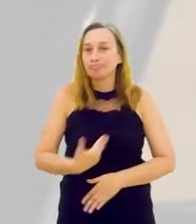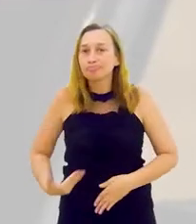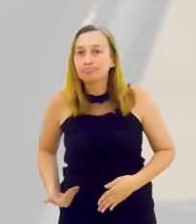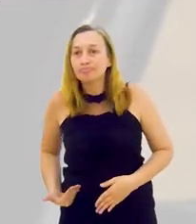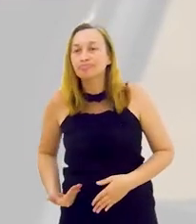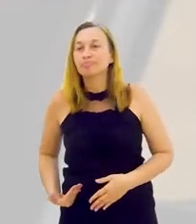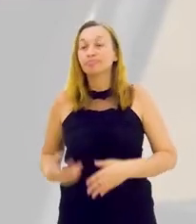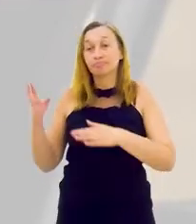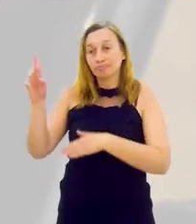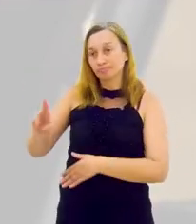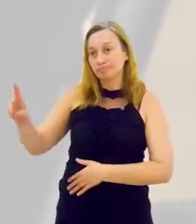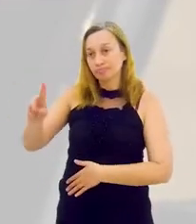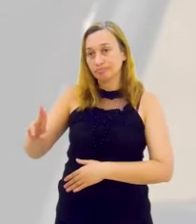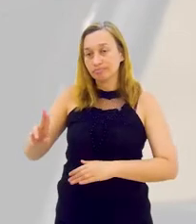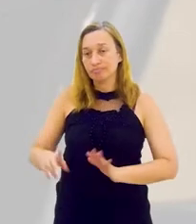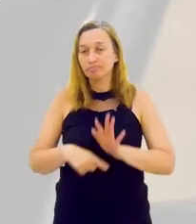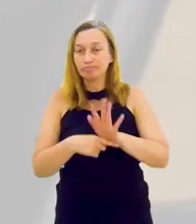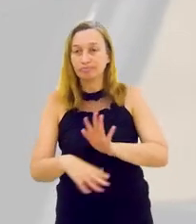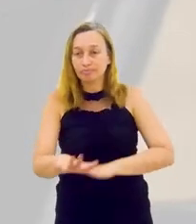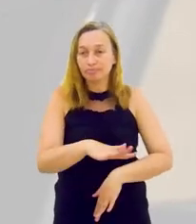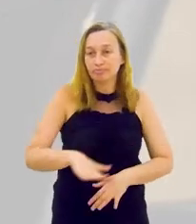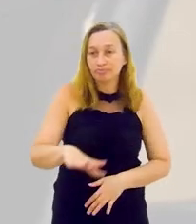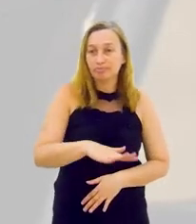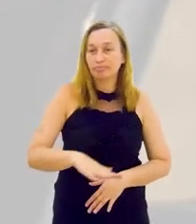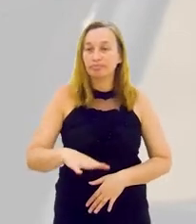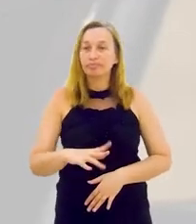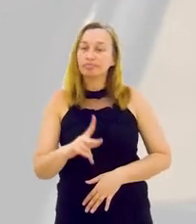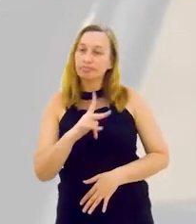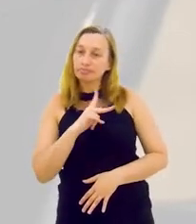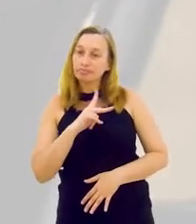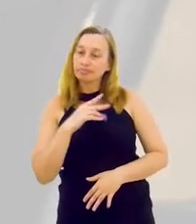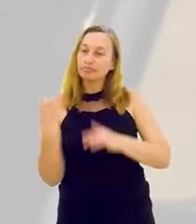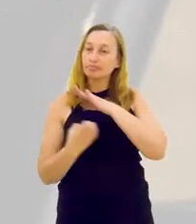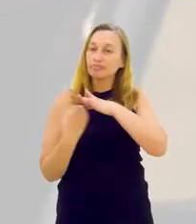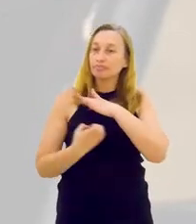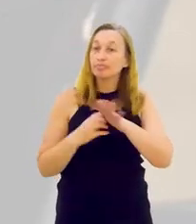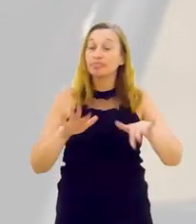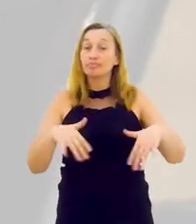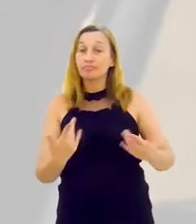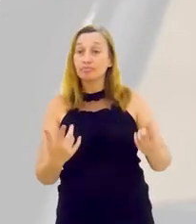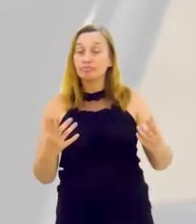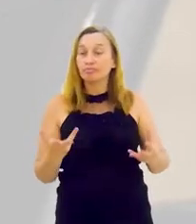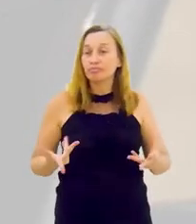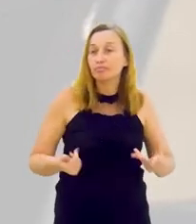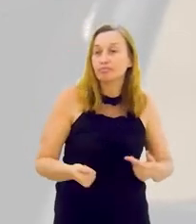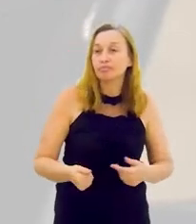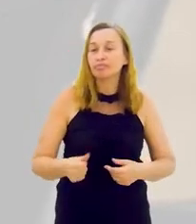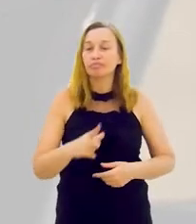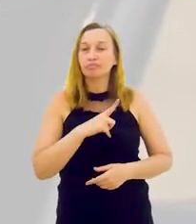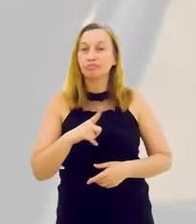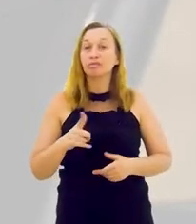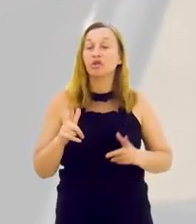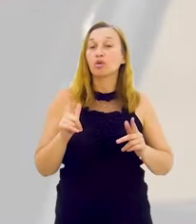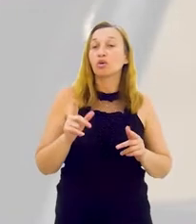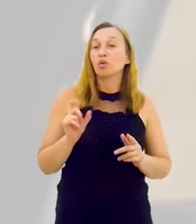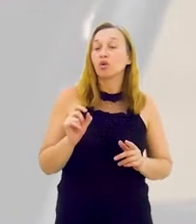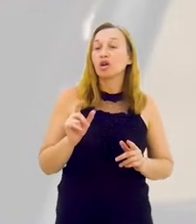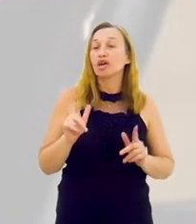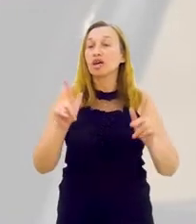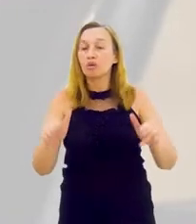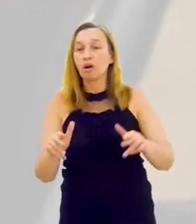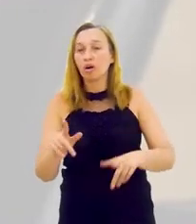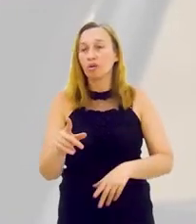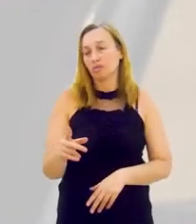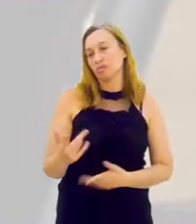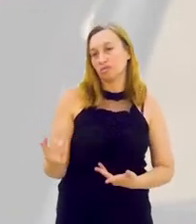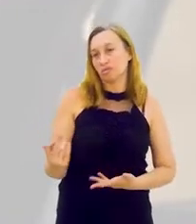que o governo e a universidade vai dar no setor privado e quanto eles vão ter vantagens sobre isso. E o que é comum entre eles?